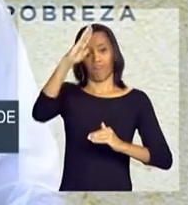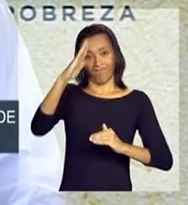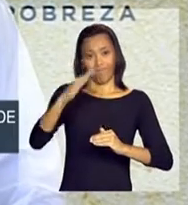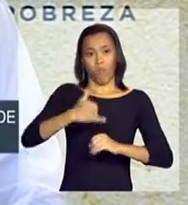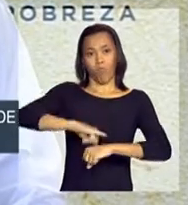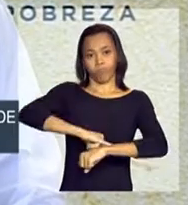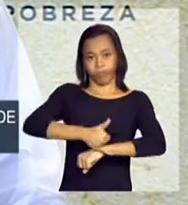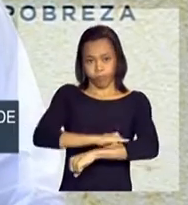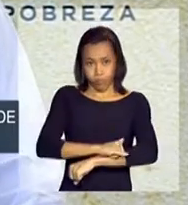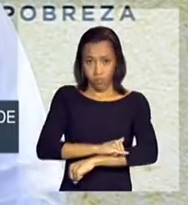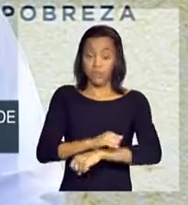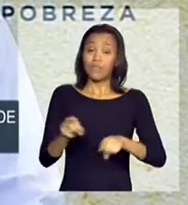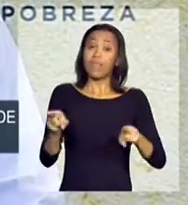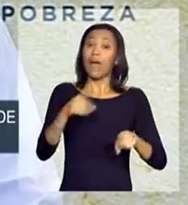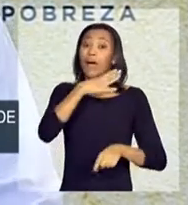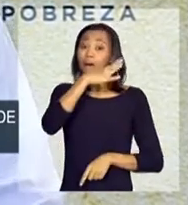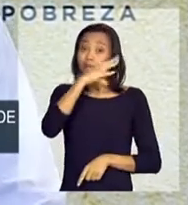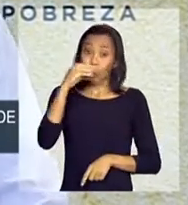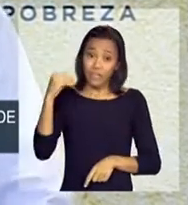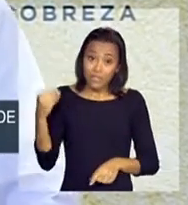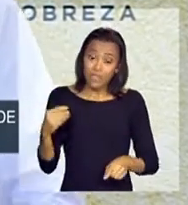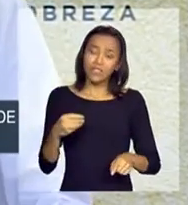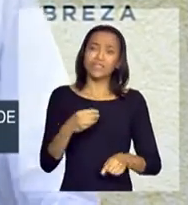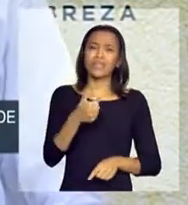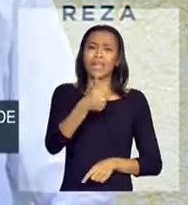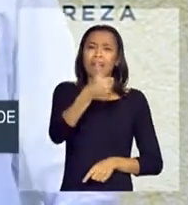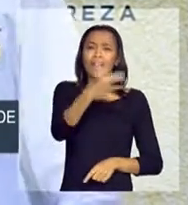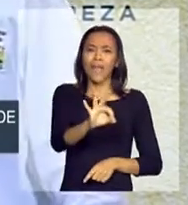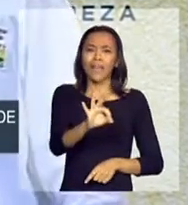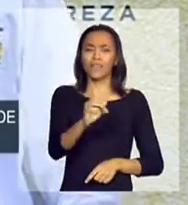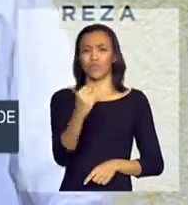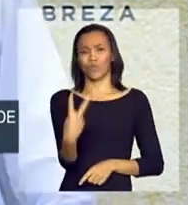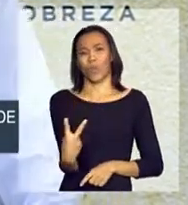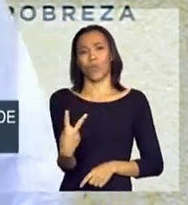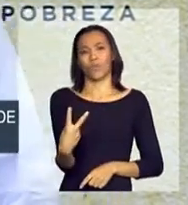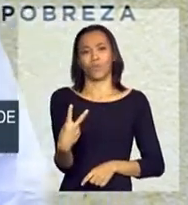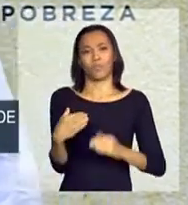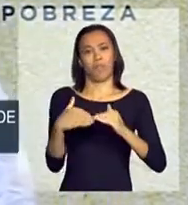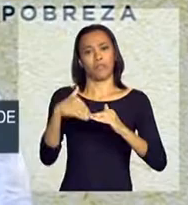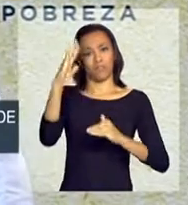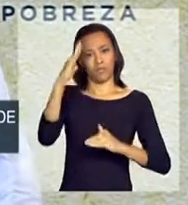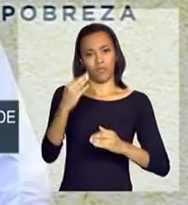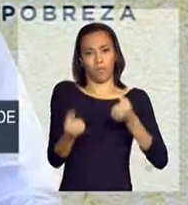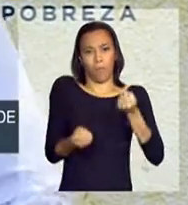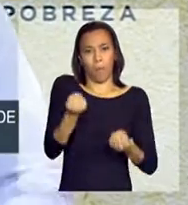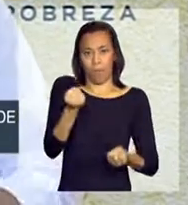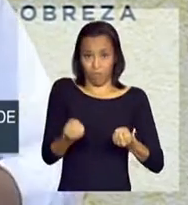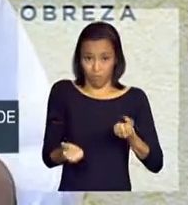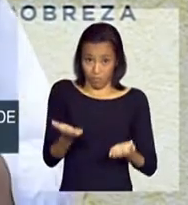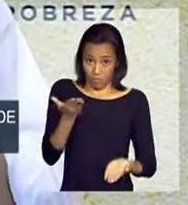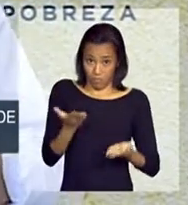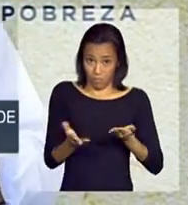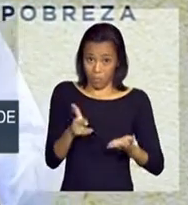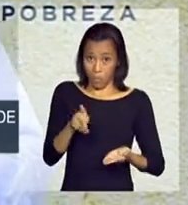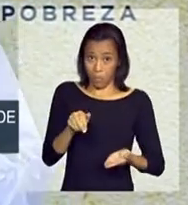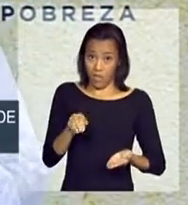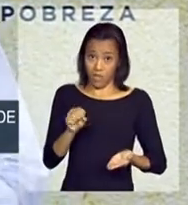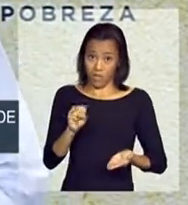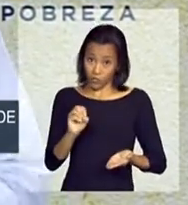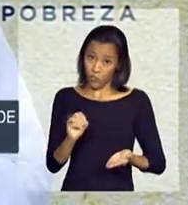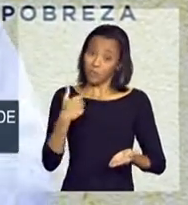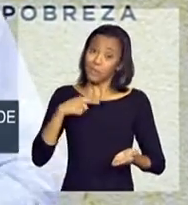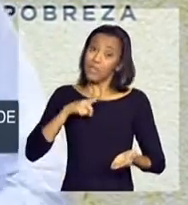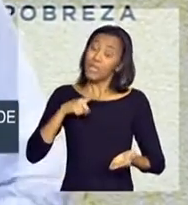adolescentes de cada dez adolescentes dois estão acima do peso então nós temos que ter um cuidado